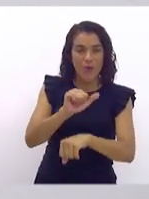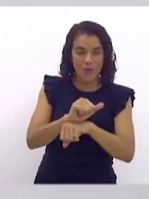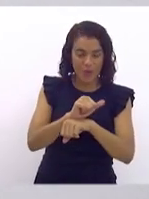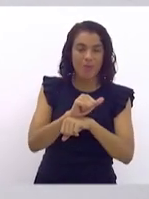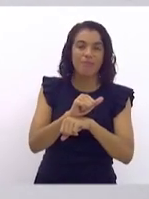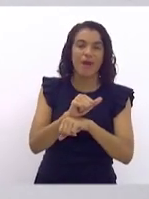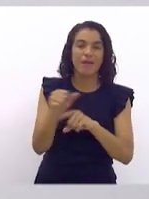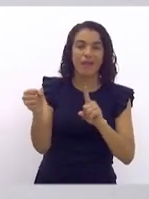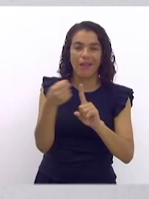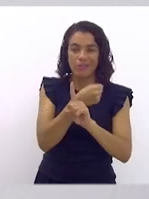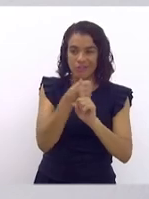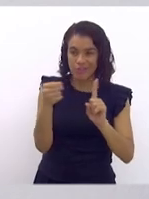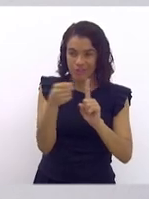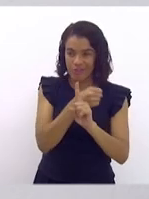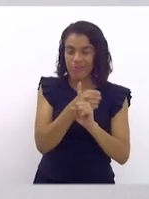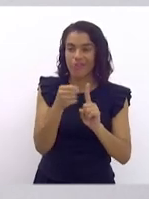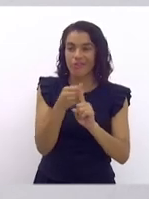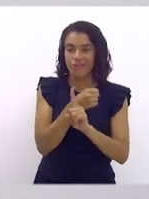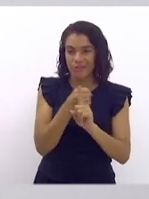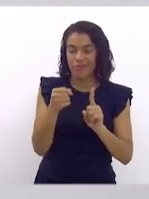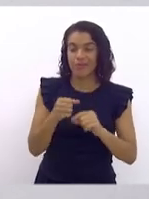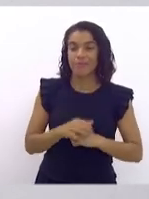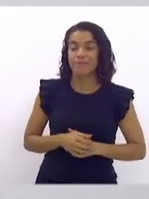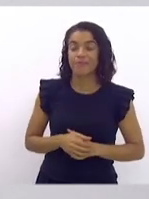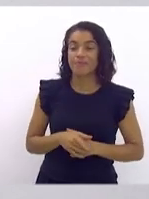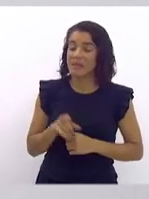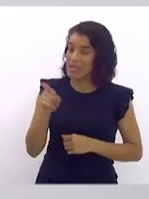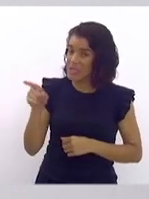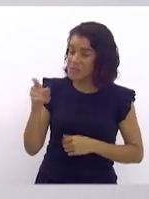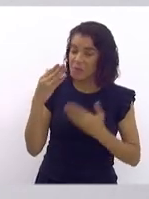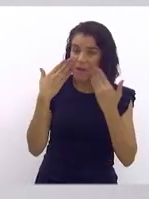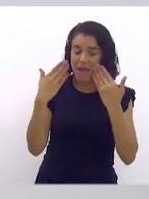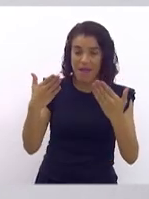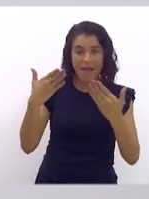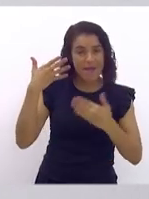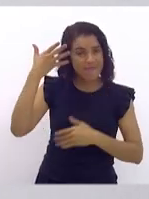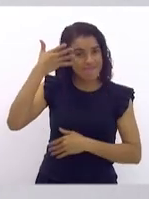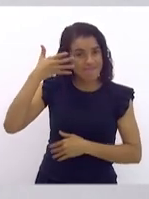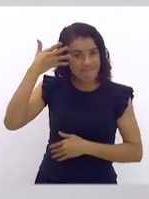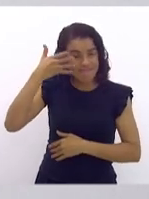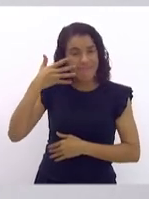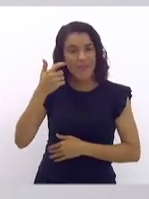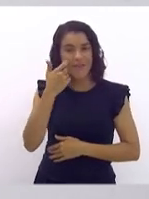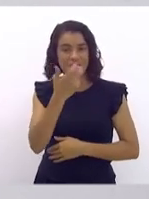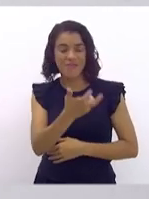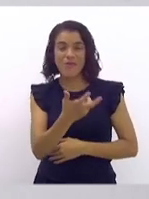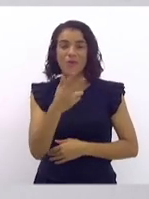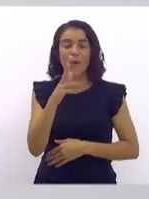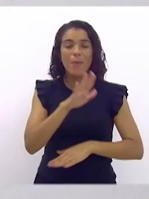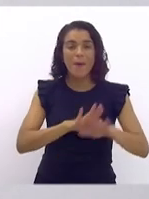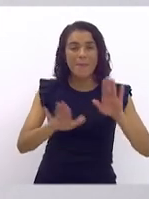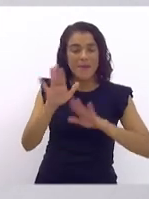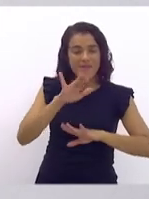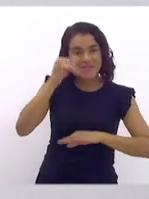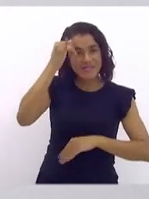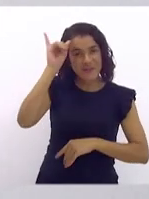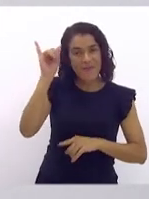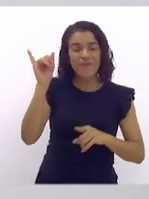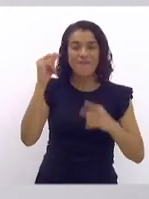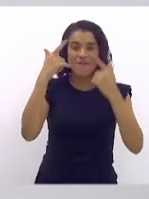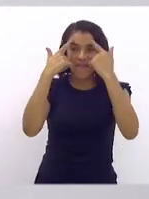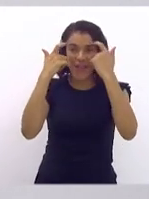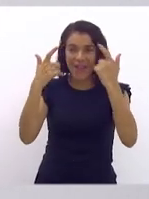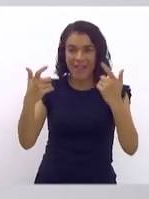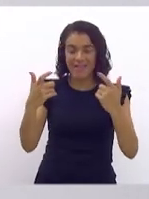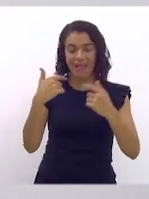Assembleia Legislativa e que faz um trabalho belíssimo. E quando na sua apresentação nós vimos aí um mecanismo de prevenção e combate à violência e já